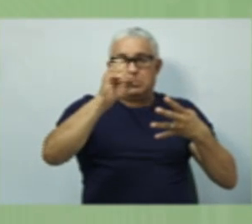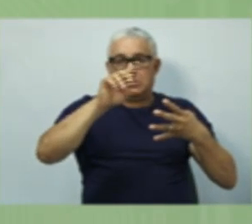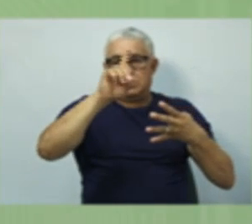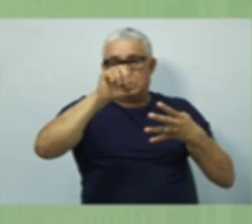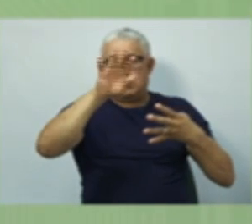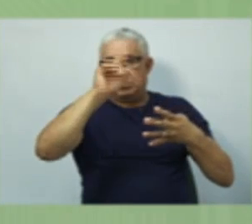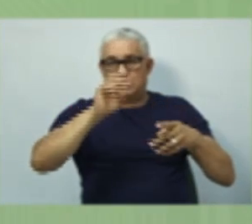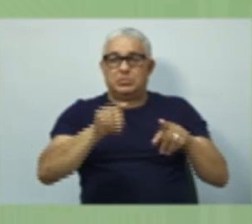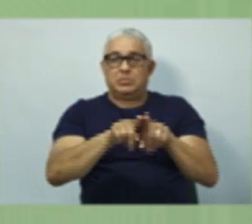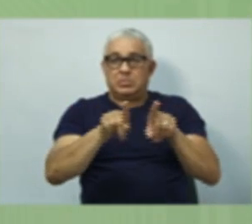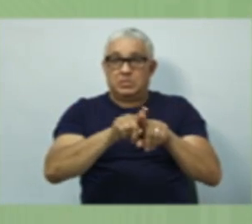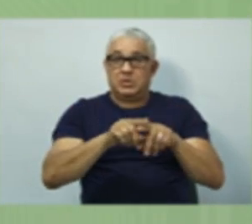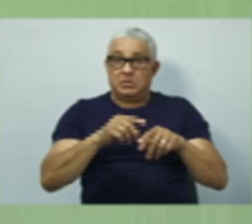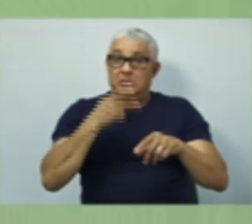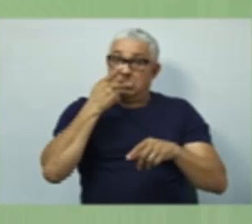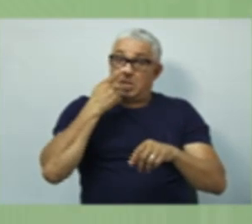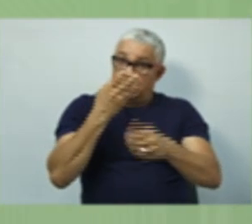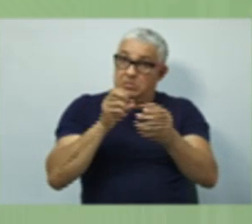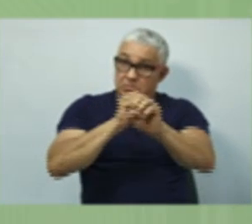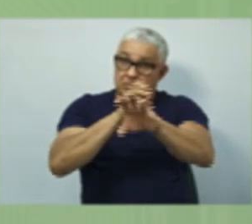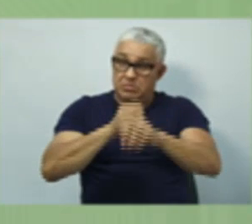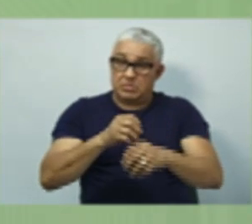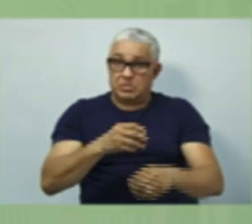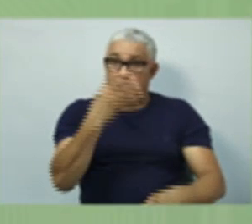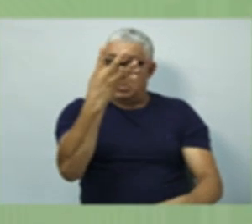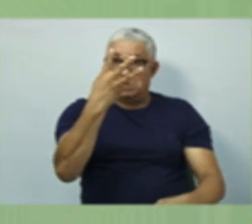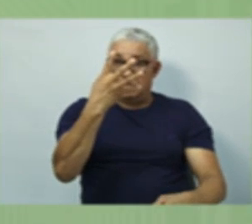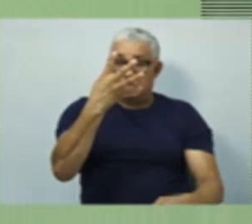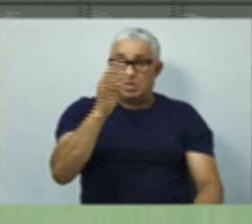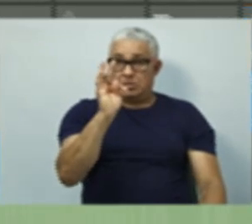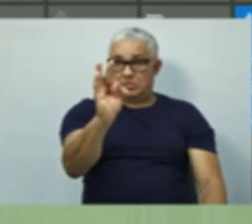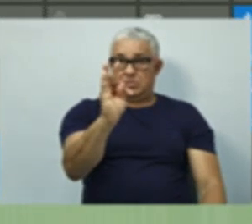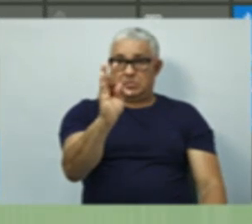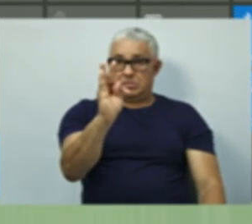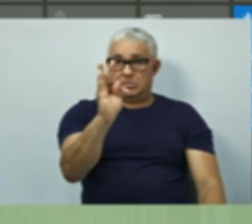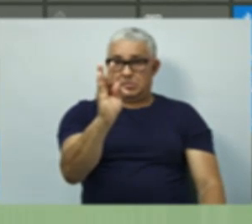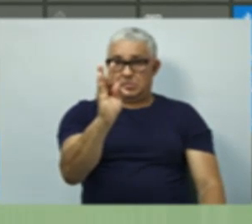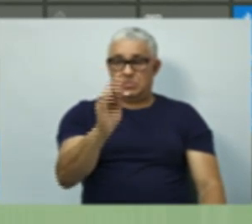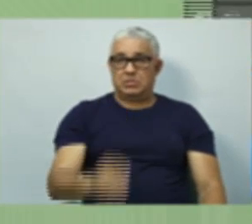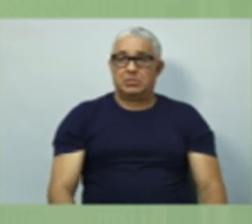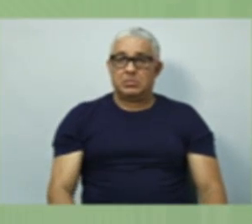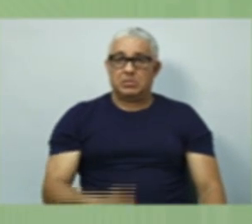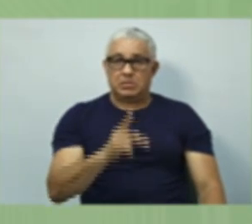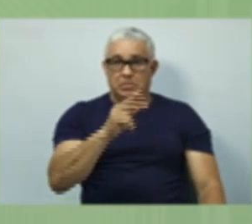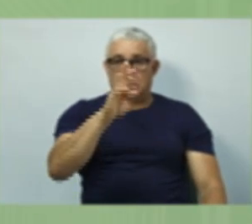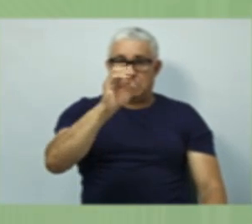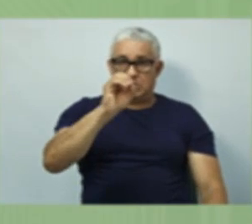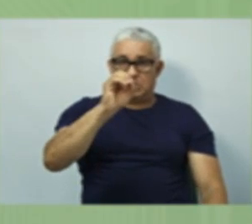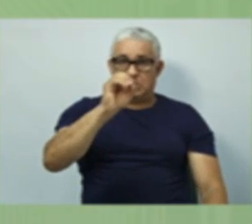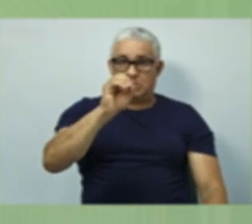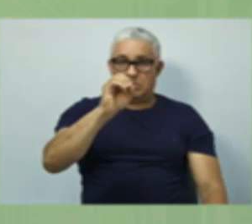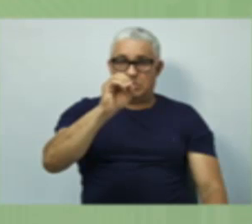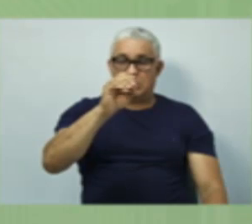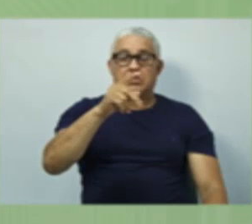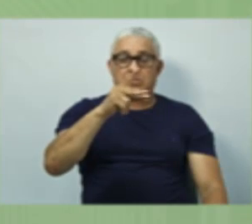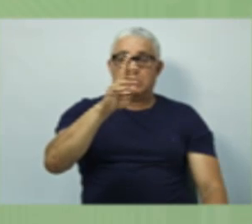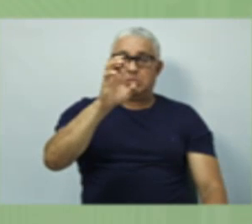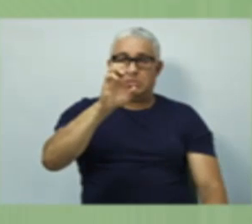nossas aulas sobre os 4 P's do marketing, que é o preço,